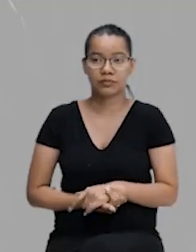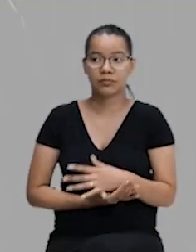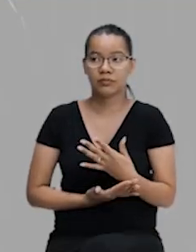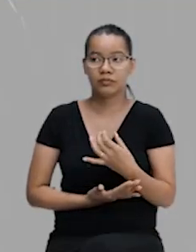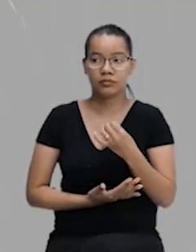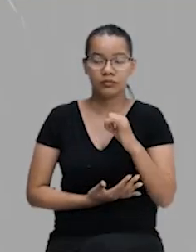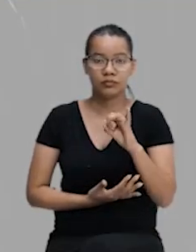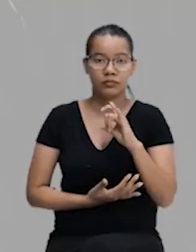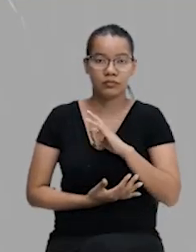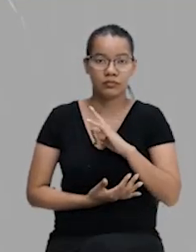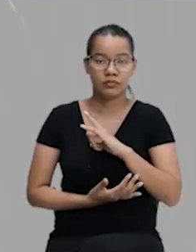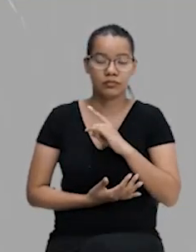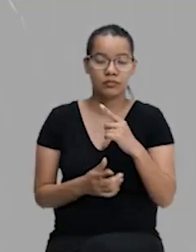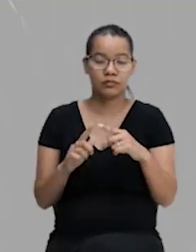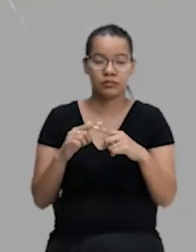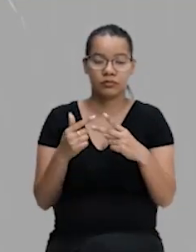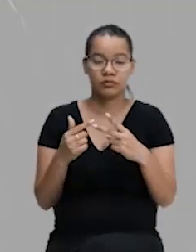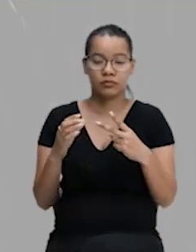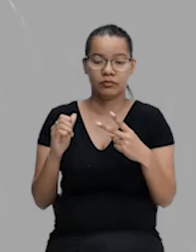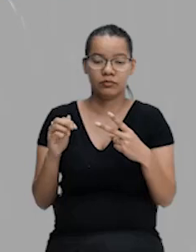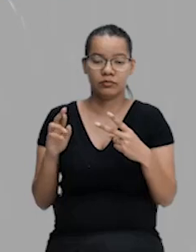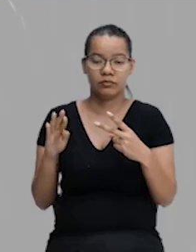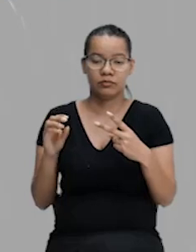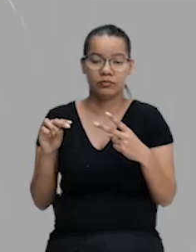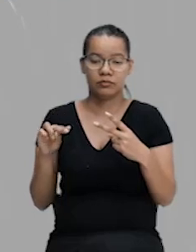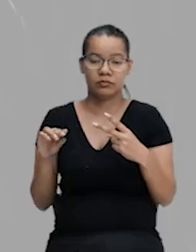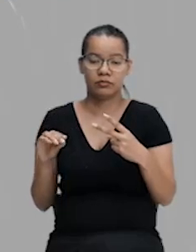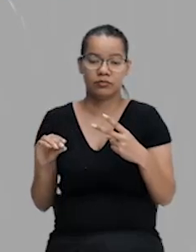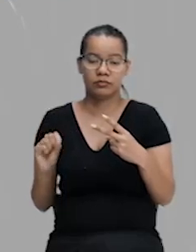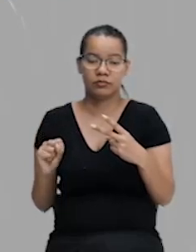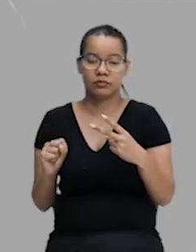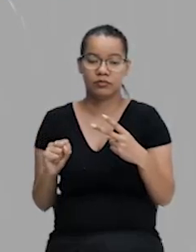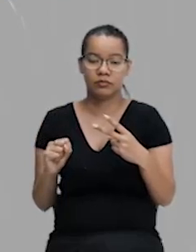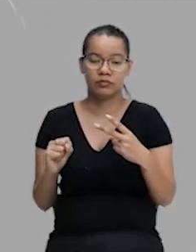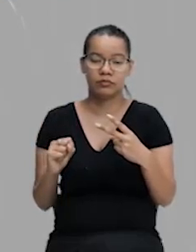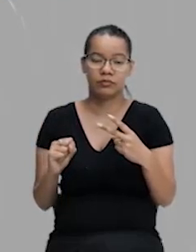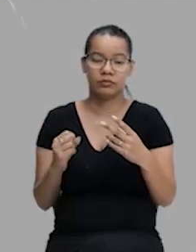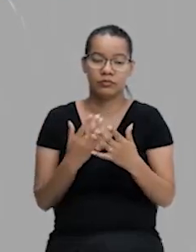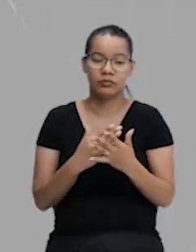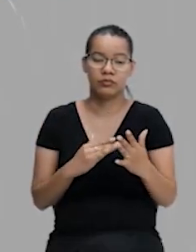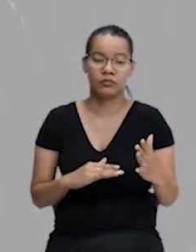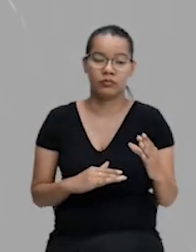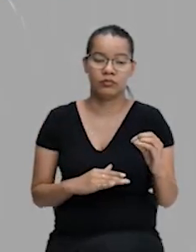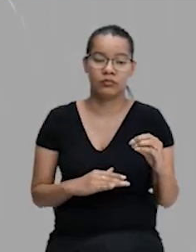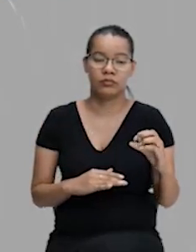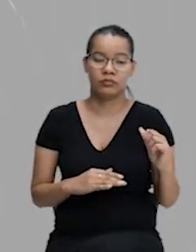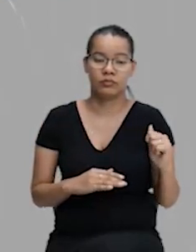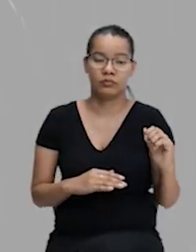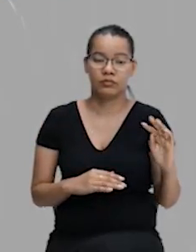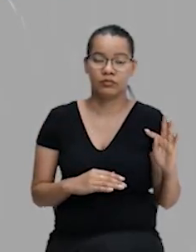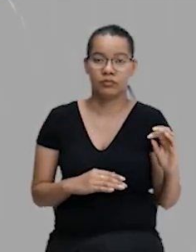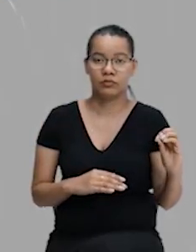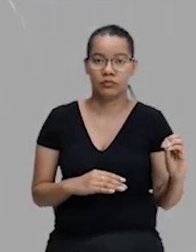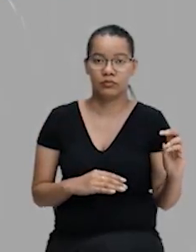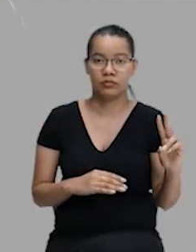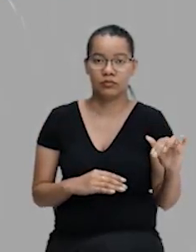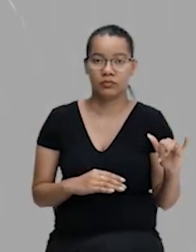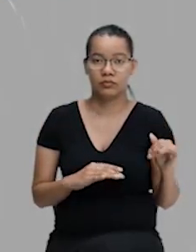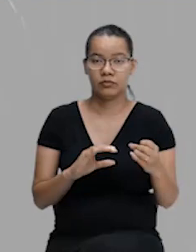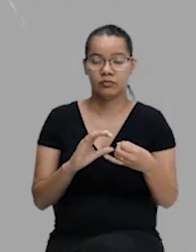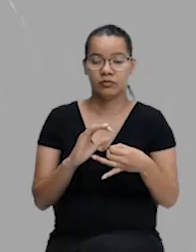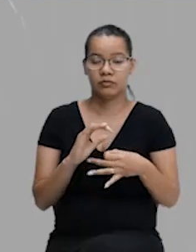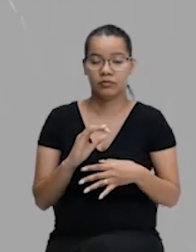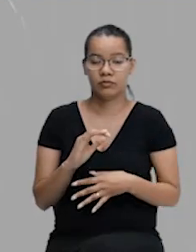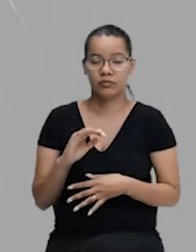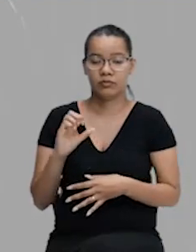eu tenho aqui dois carbonos, etanoato. A terminação oato vai caracterizar os